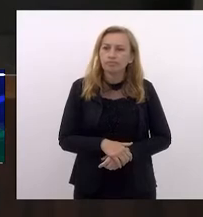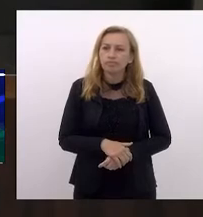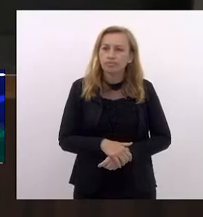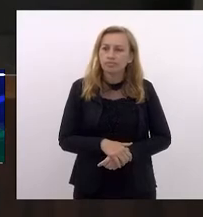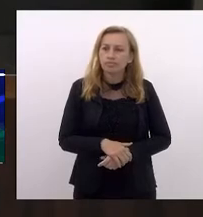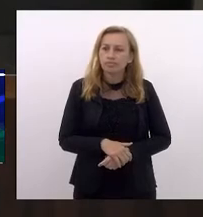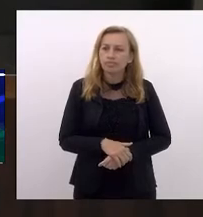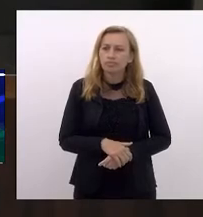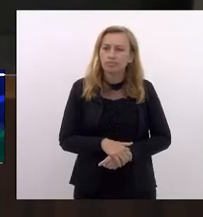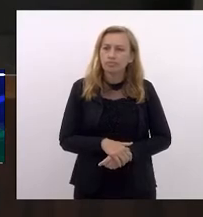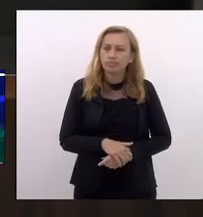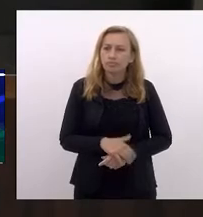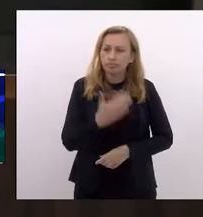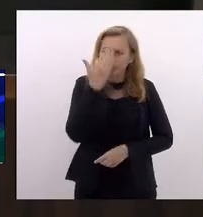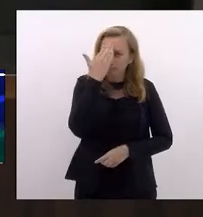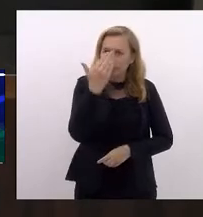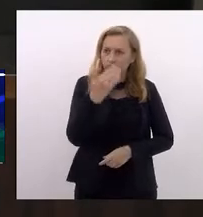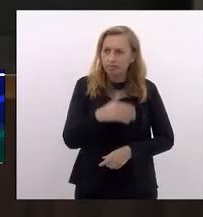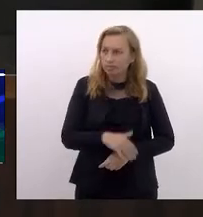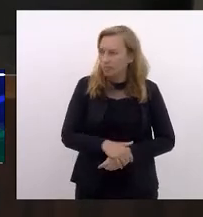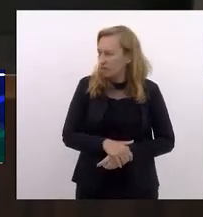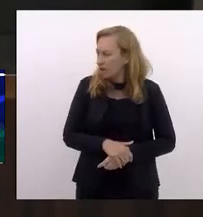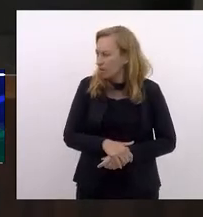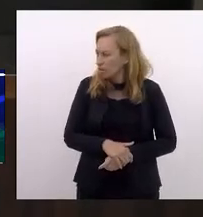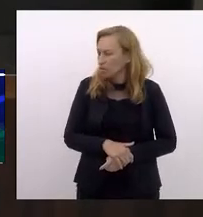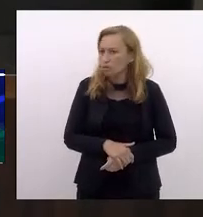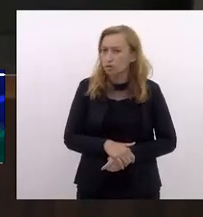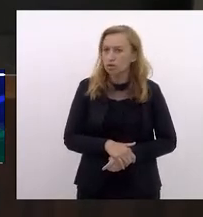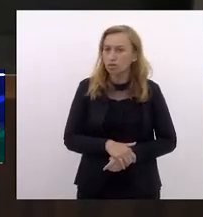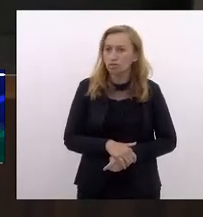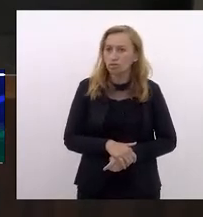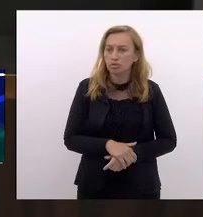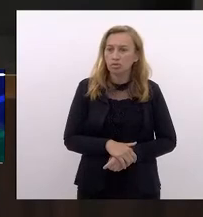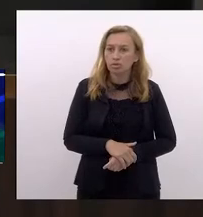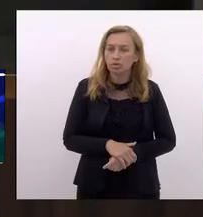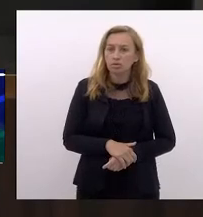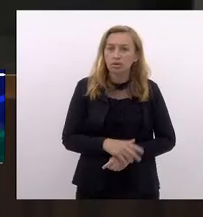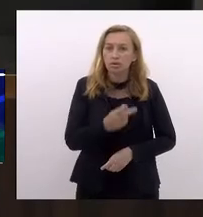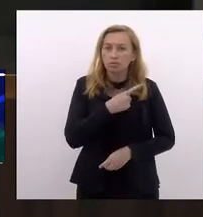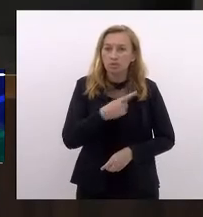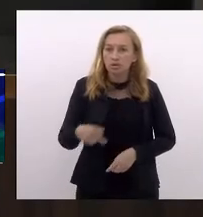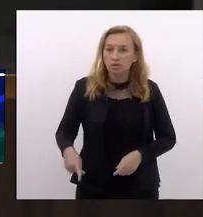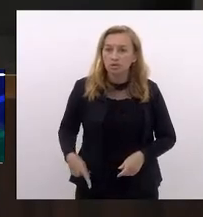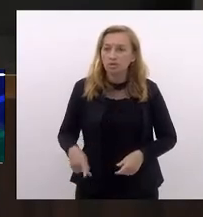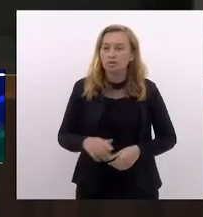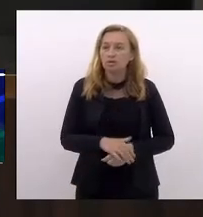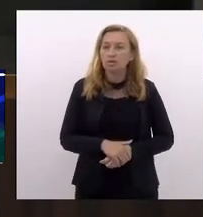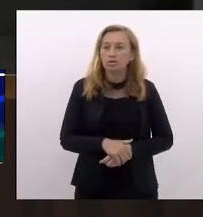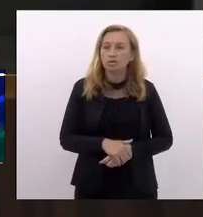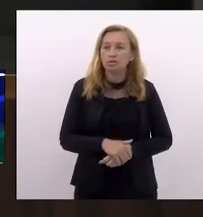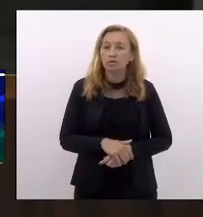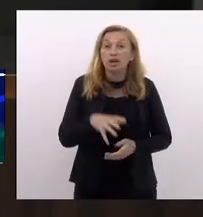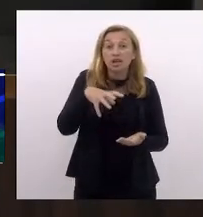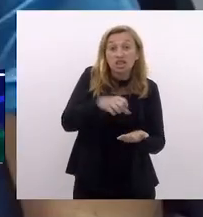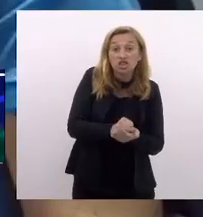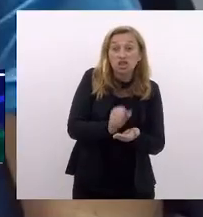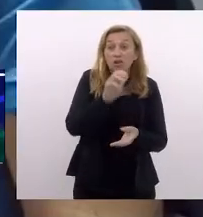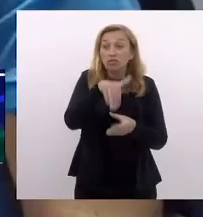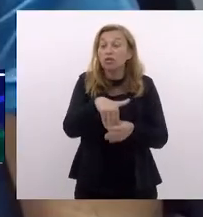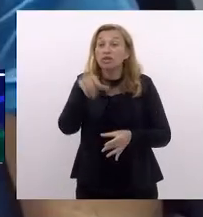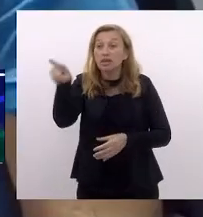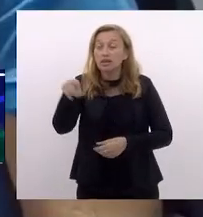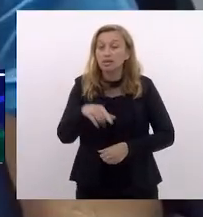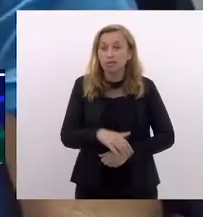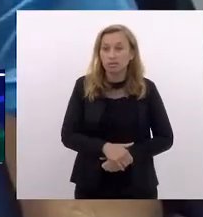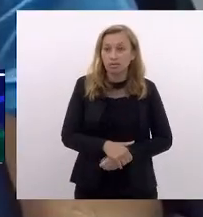o pegar um o presidente tá Estrada meu voto sim